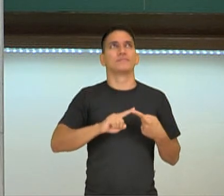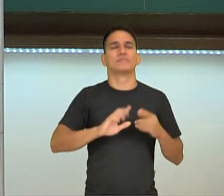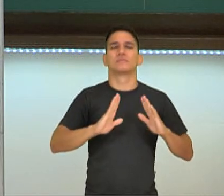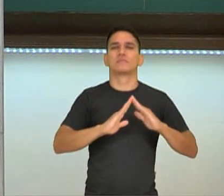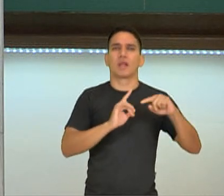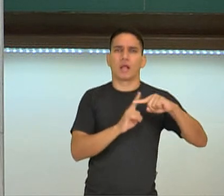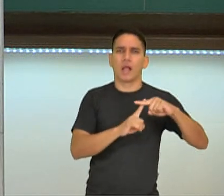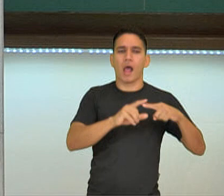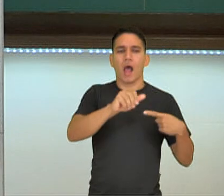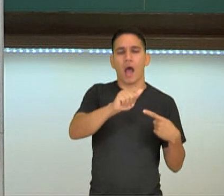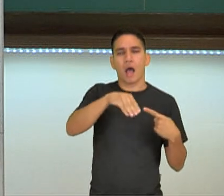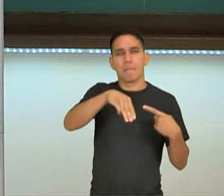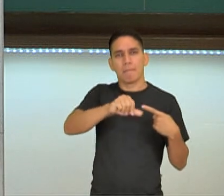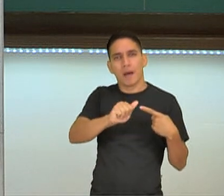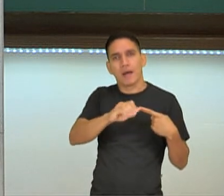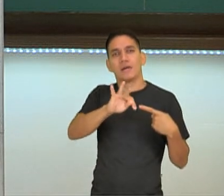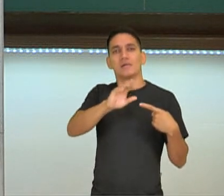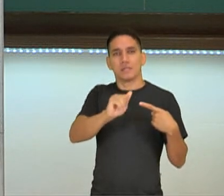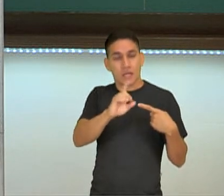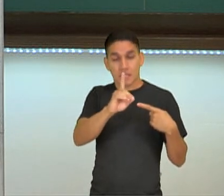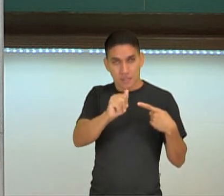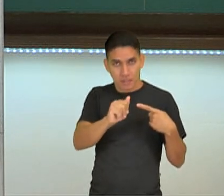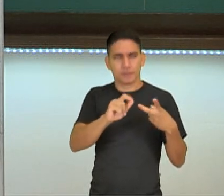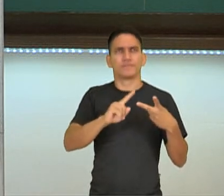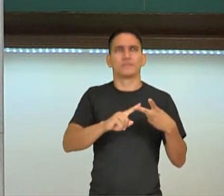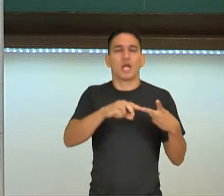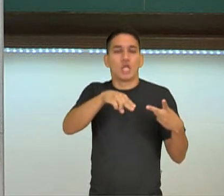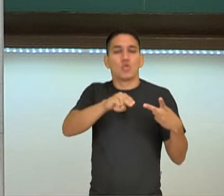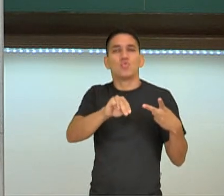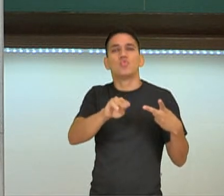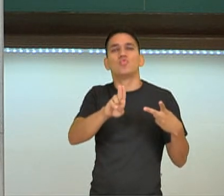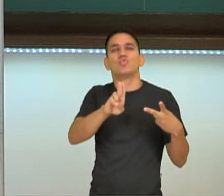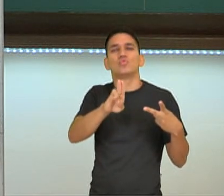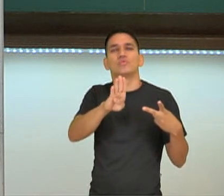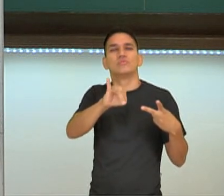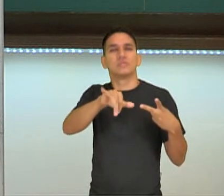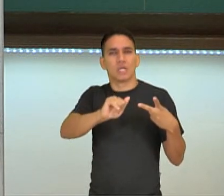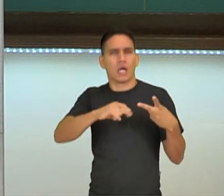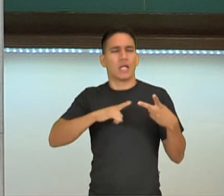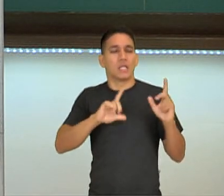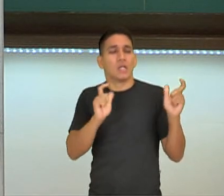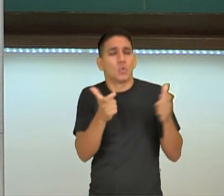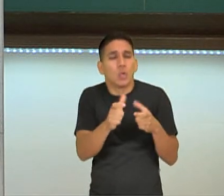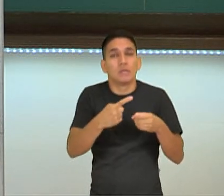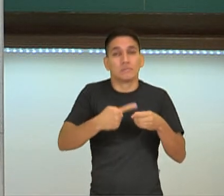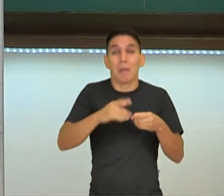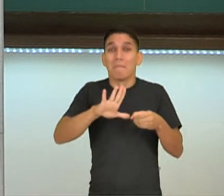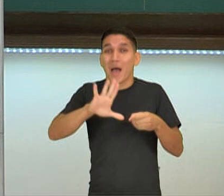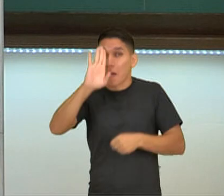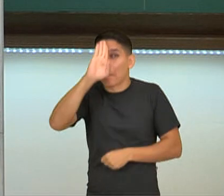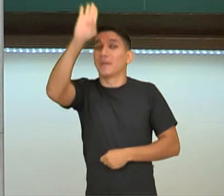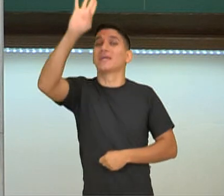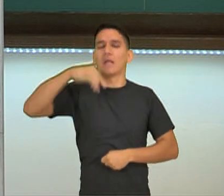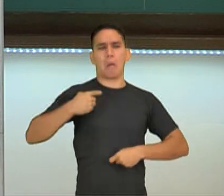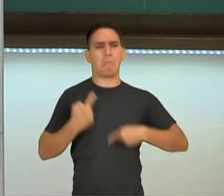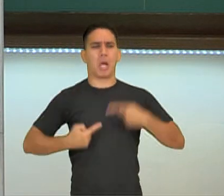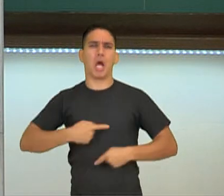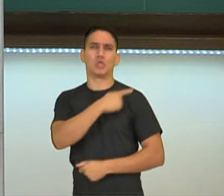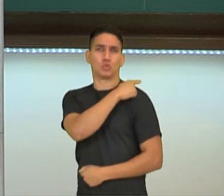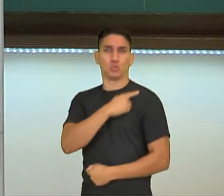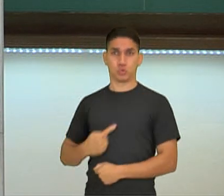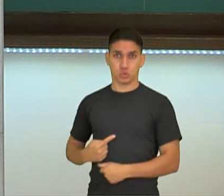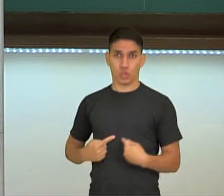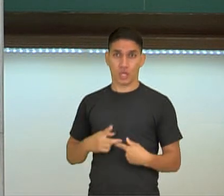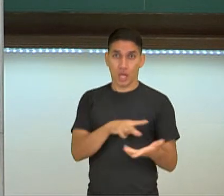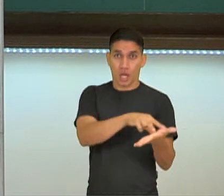Amada, templo de Núbia, são pequenas vilas que tinham naquela região, mas o poder principal, onde estava o